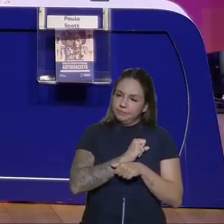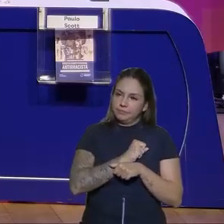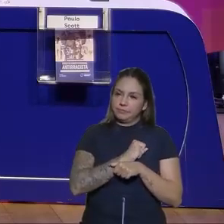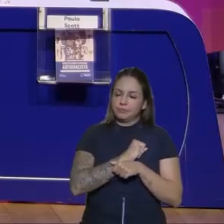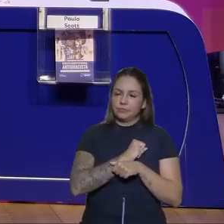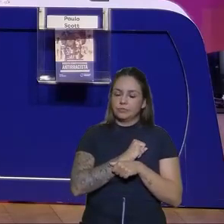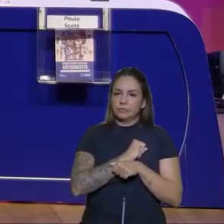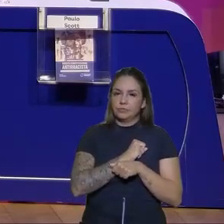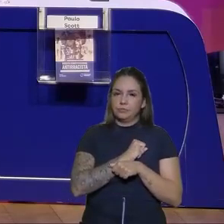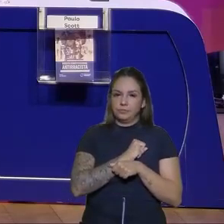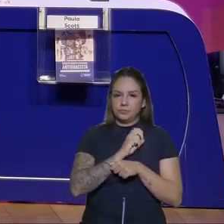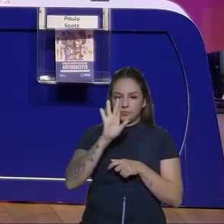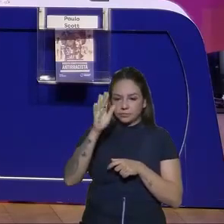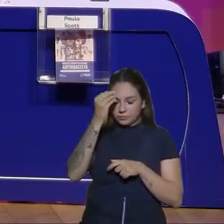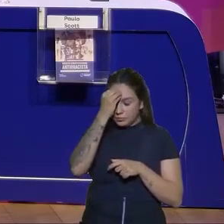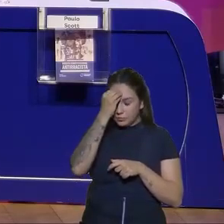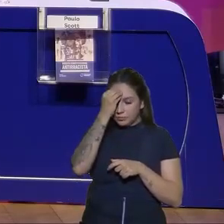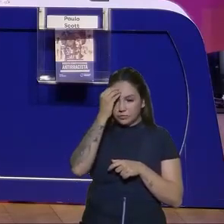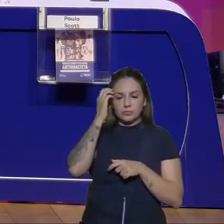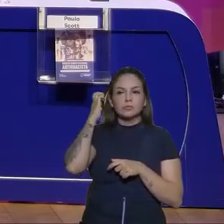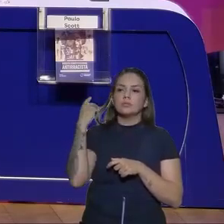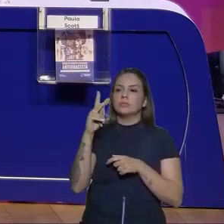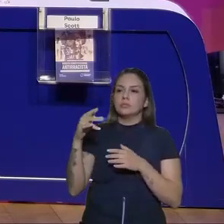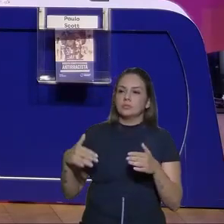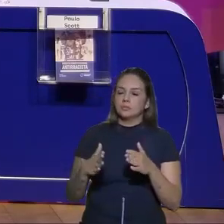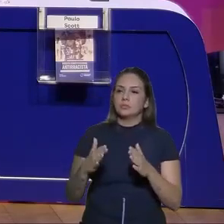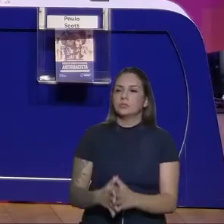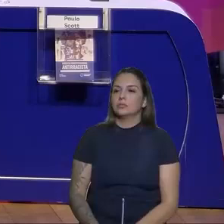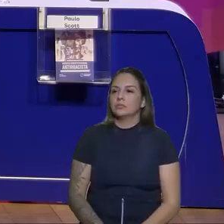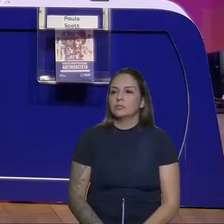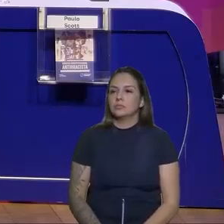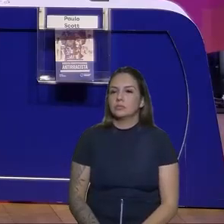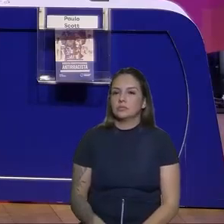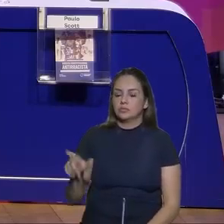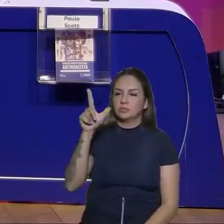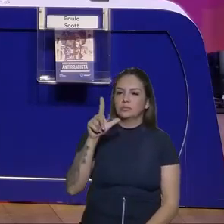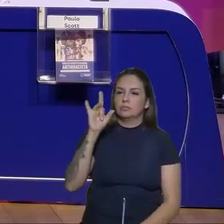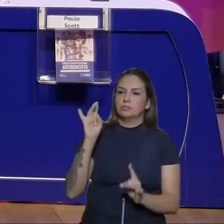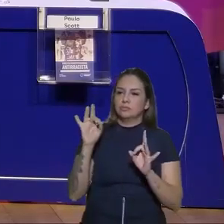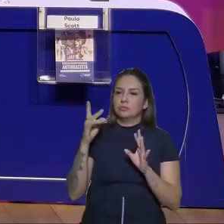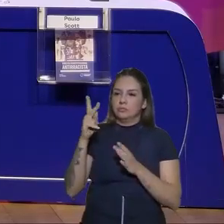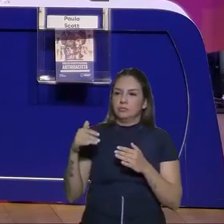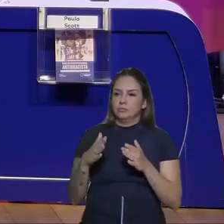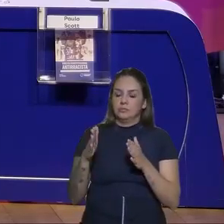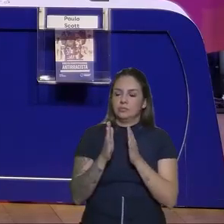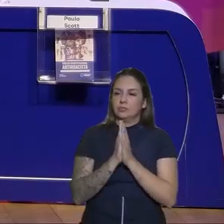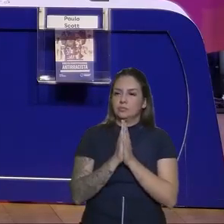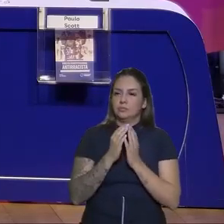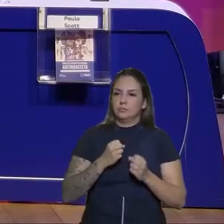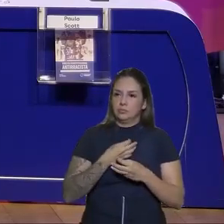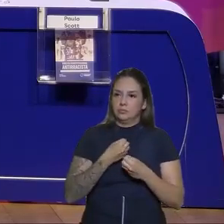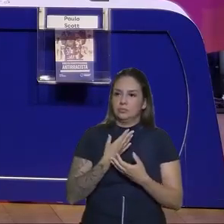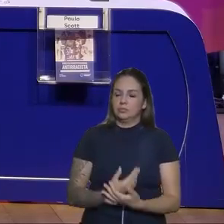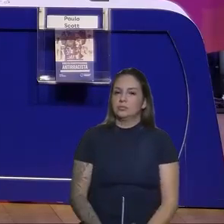né? Marcou o seu caminho para a literatura e, especialmente, o seu caminho para a